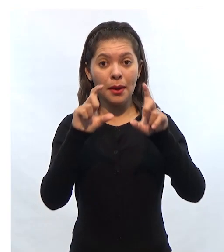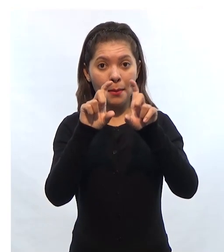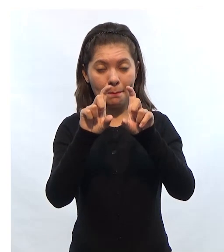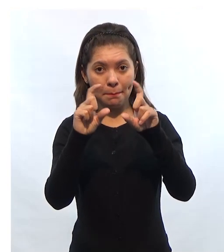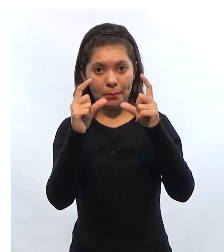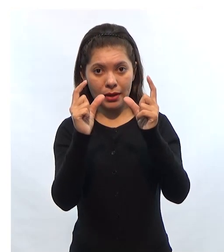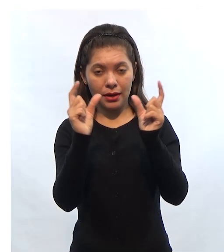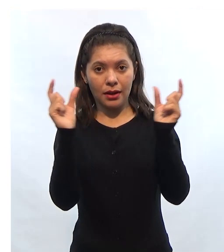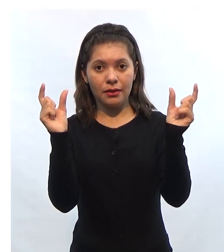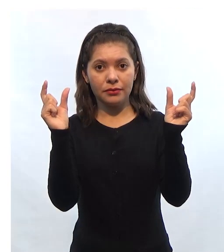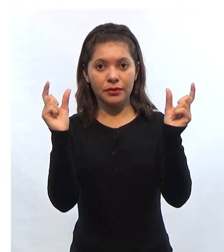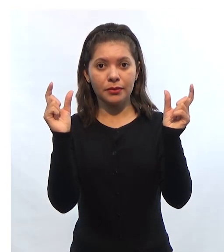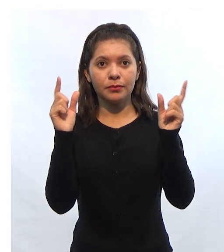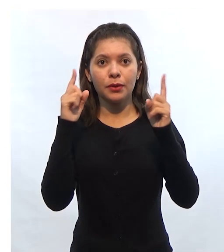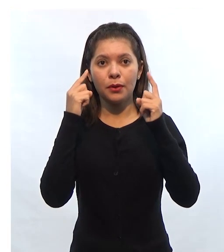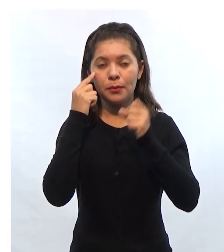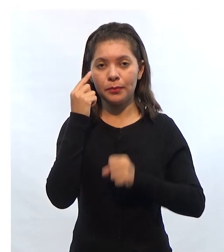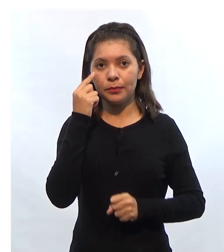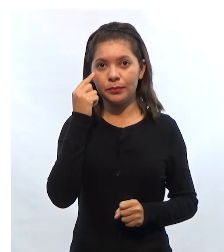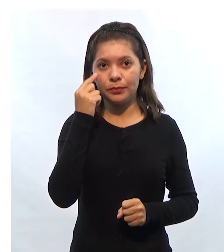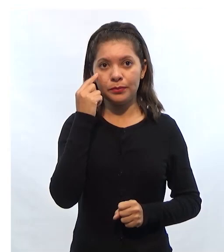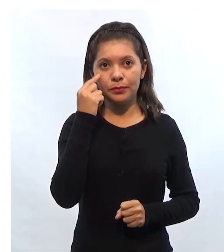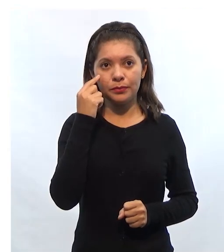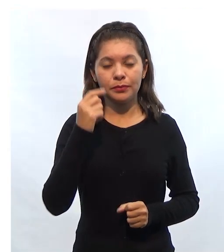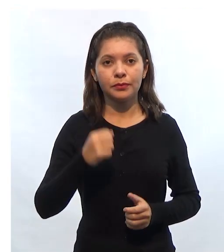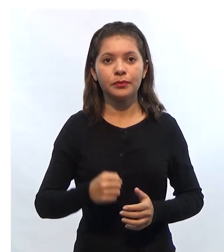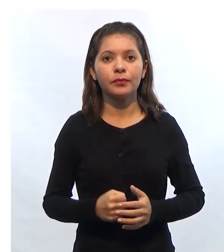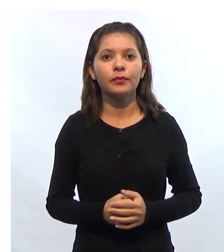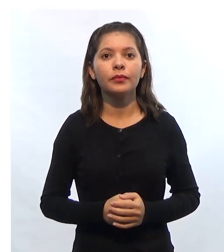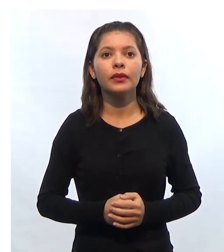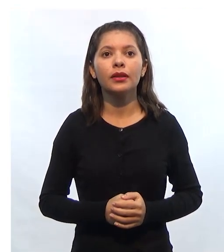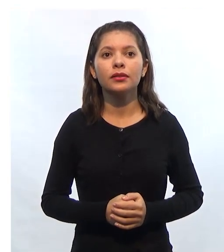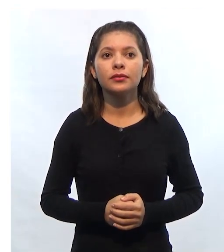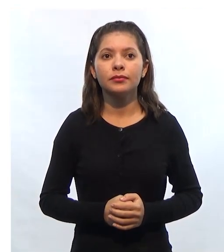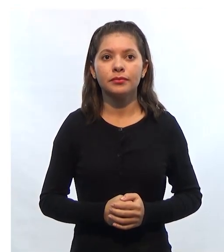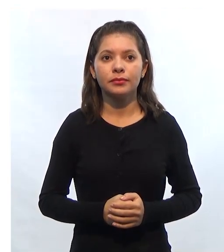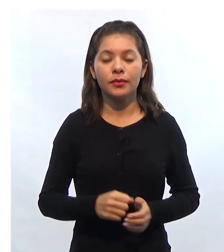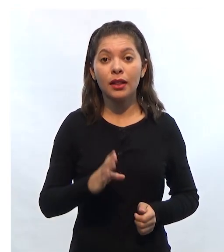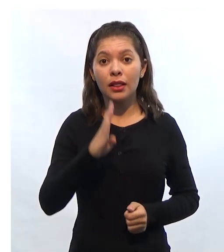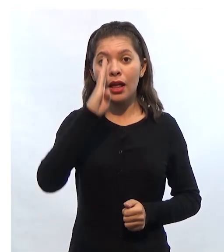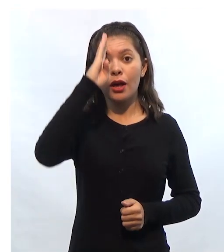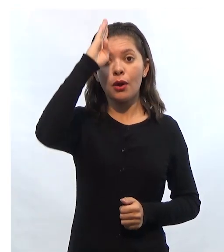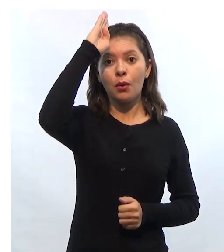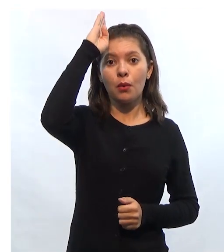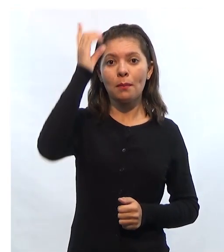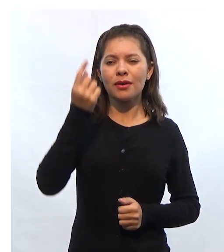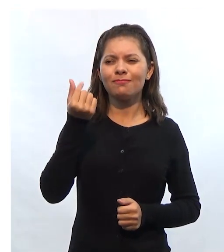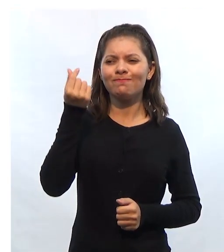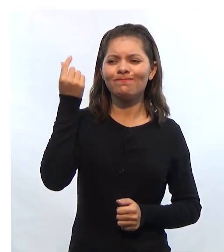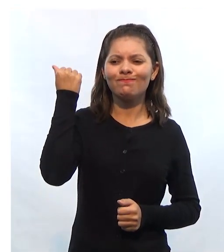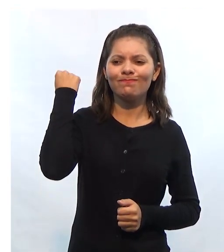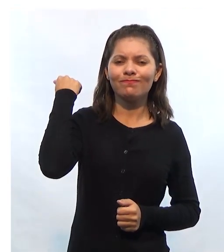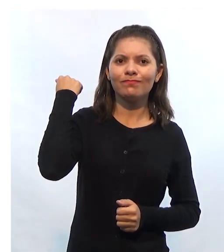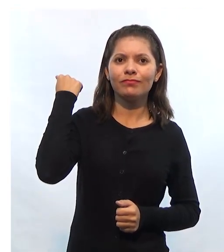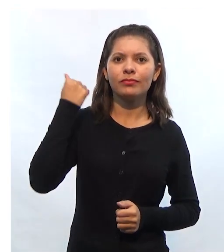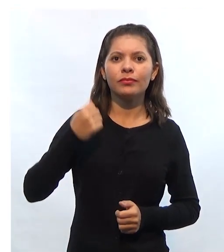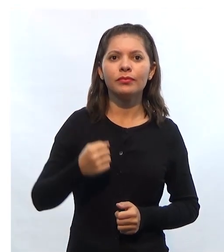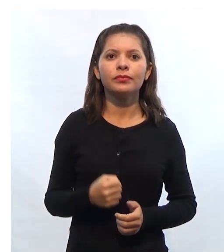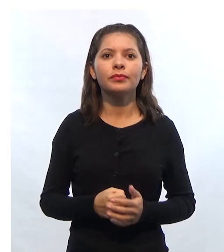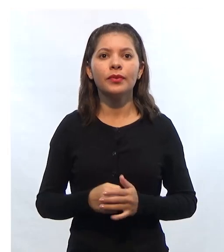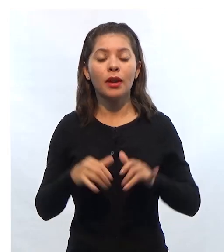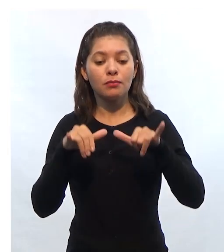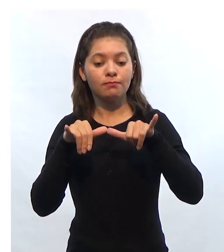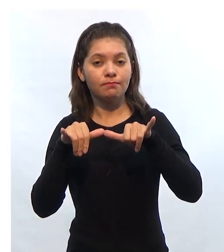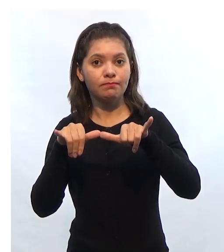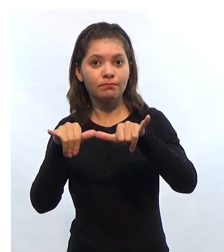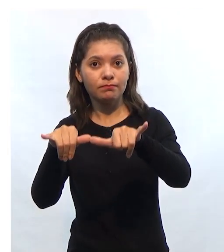marketing é derivada do latim mercare e mercatus. Na Roma Antiga, mercatus era o